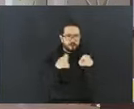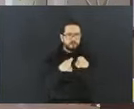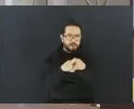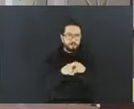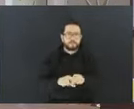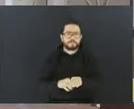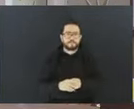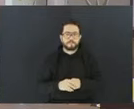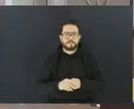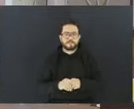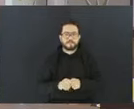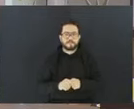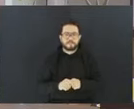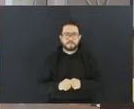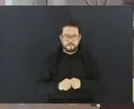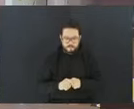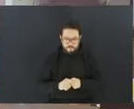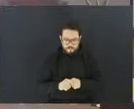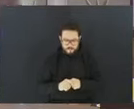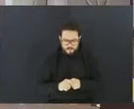Logramos êxito em algumas operações.